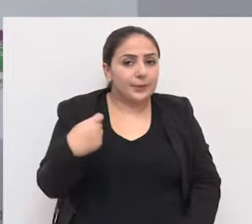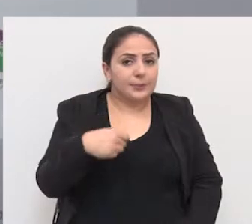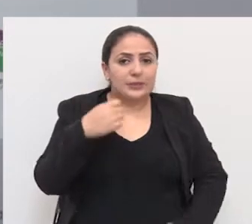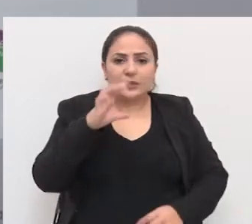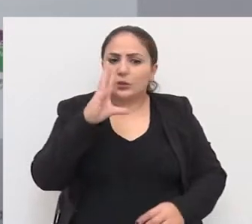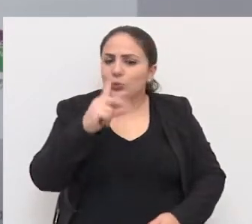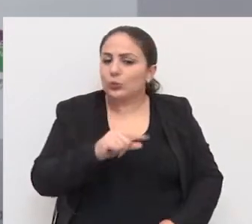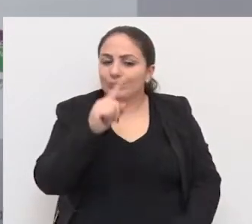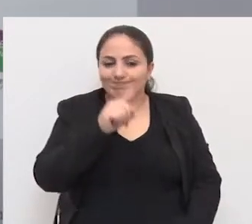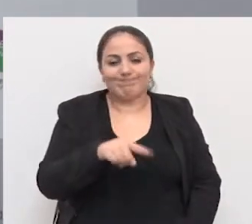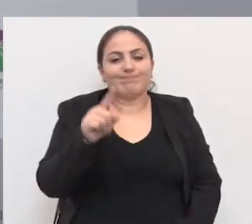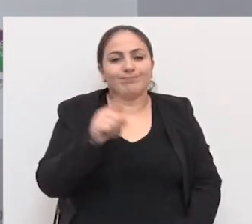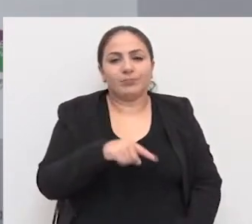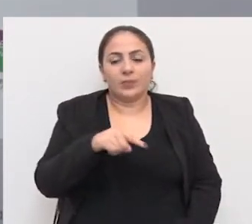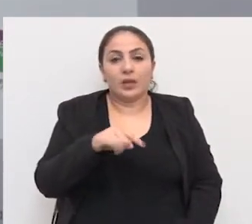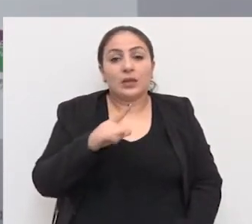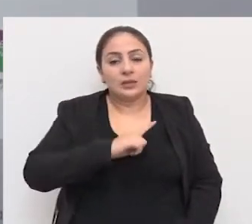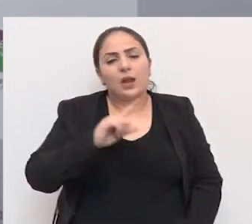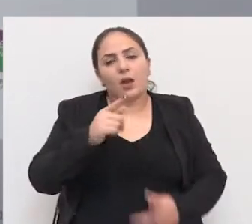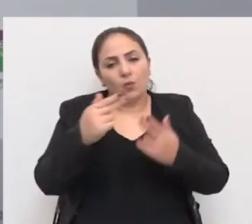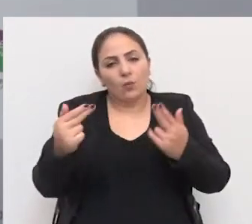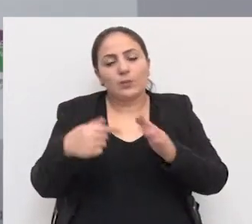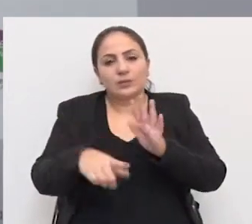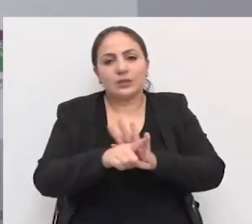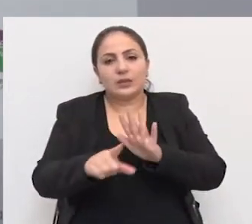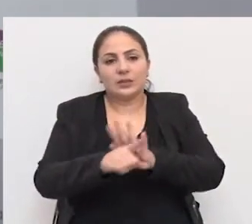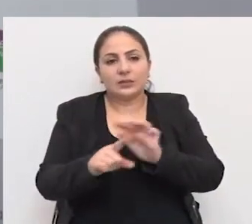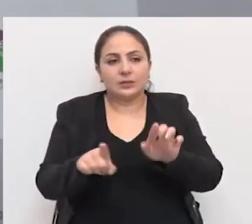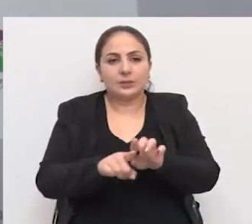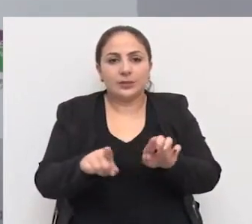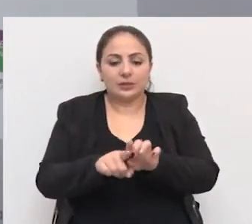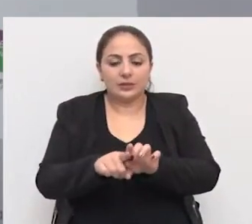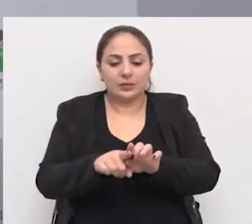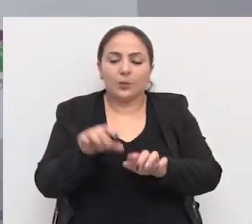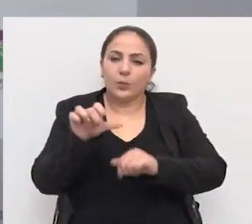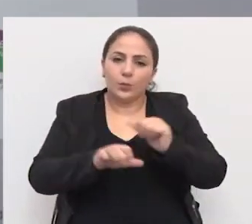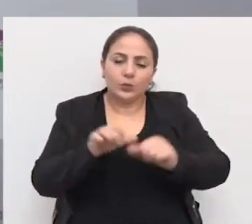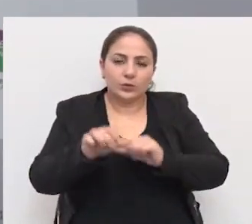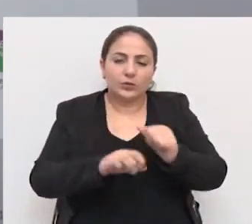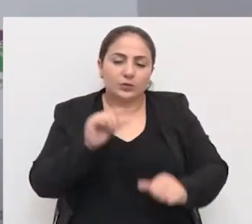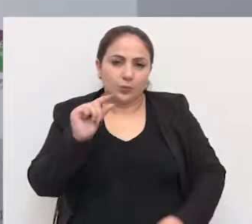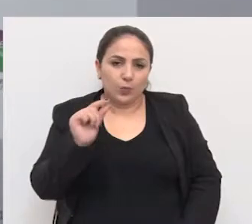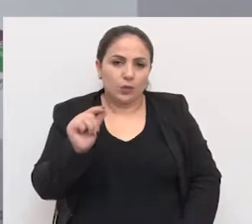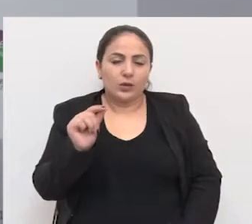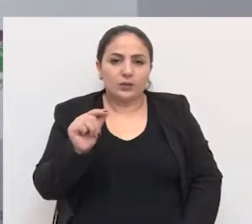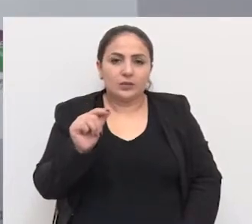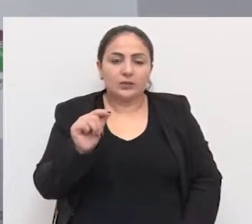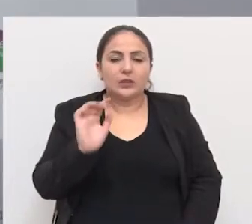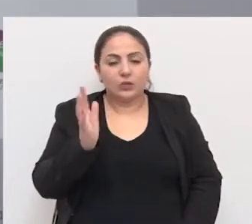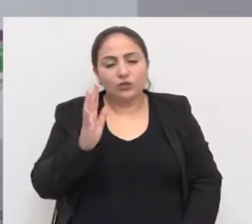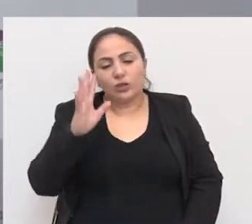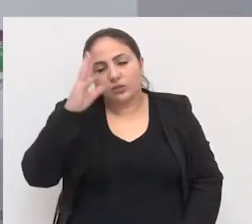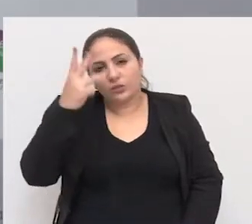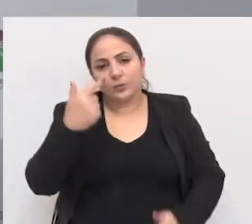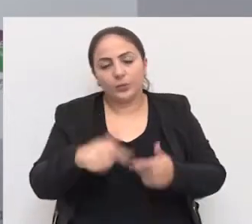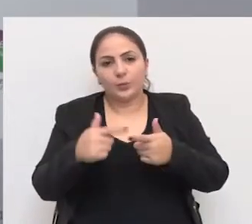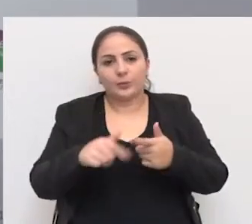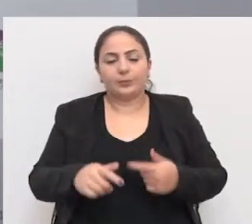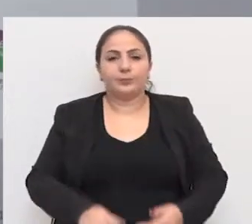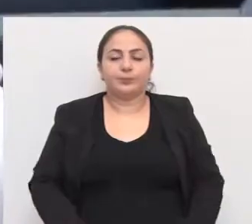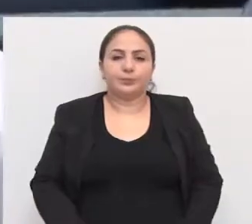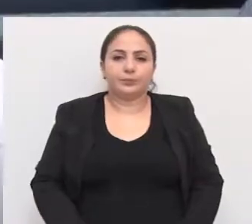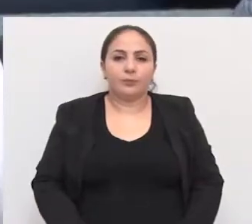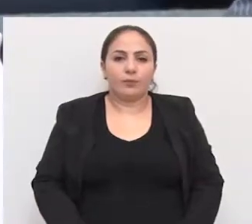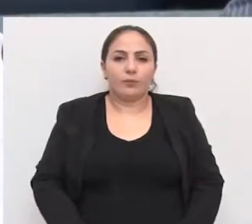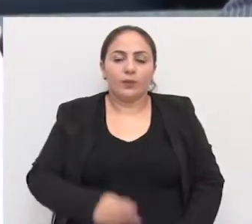que ser totalmente revogadas, e algumas meras alterações em outras, assim, já solucionariam o